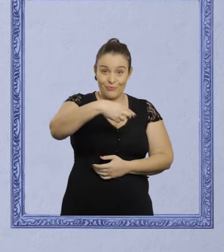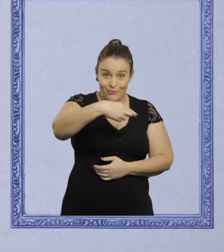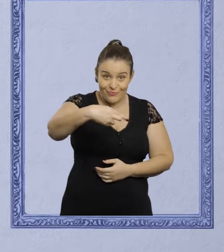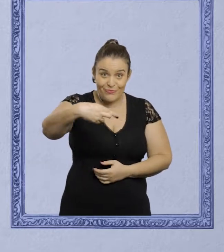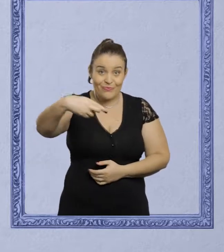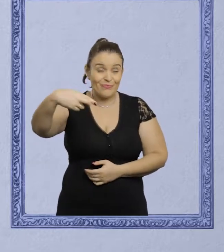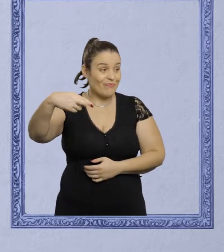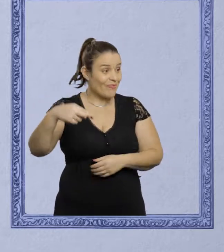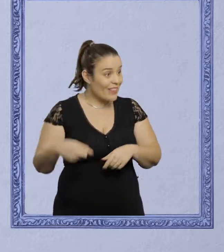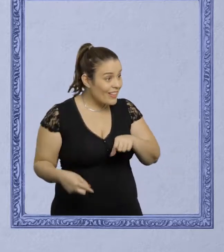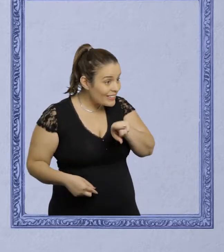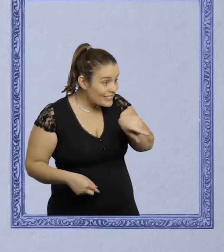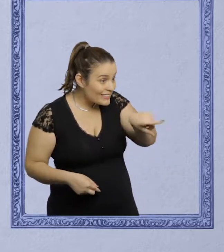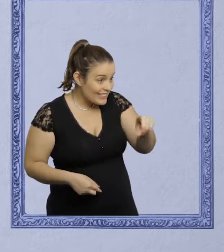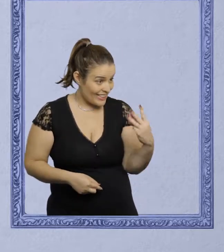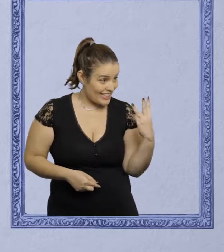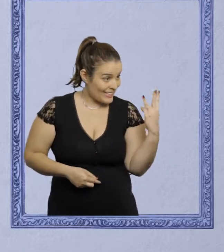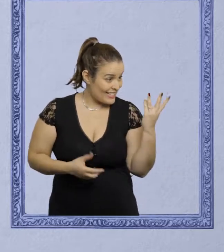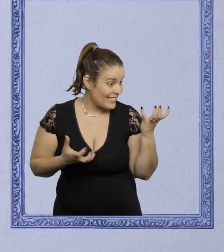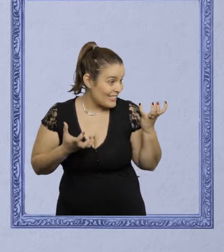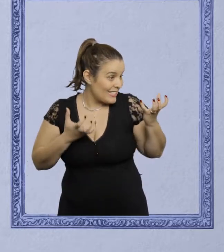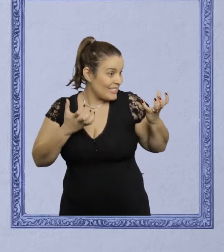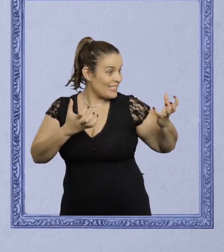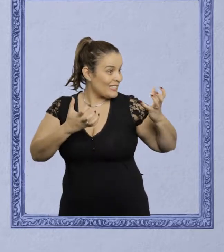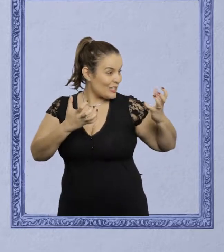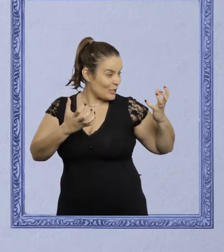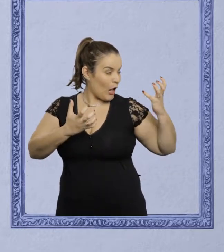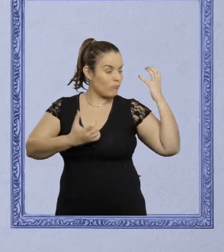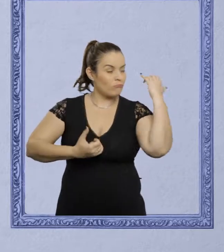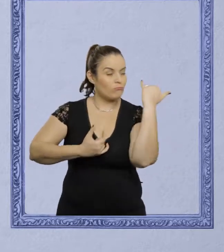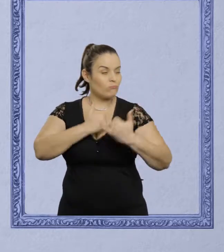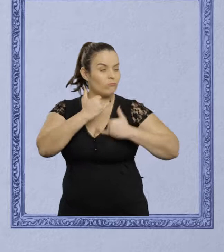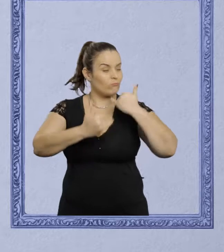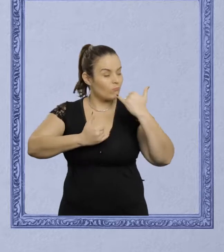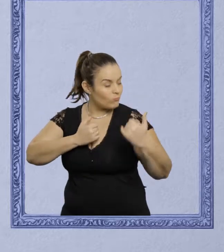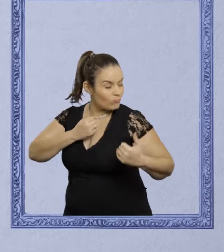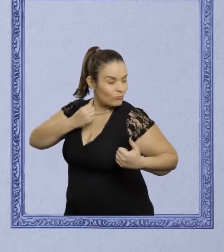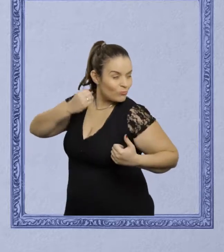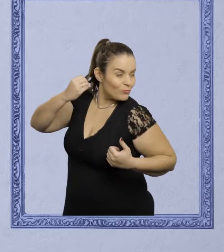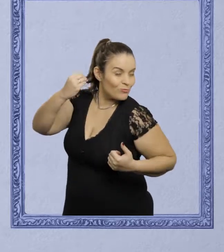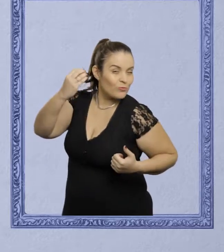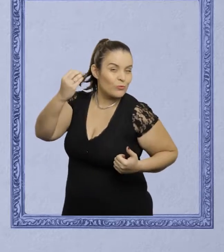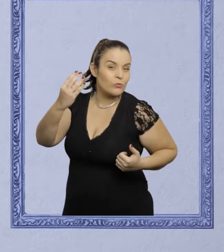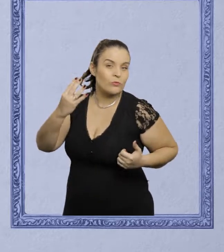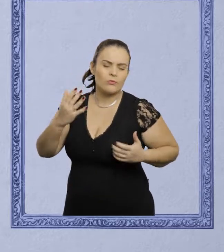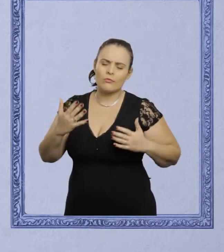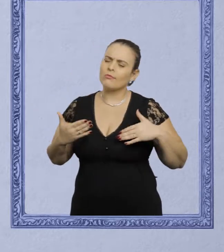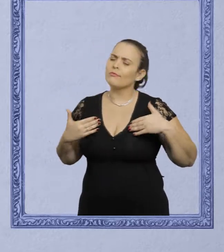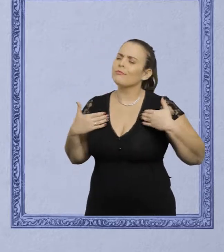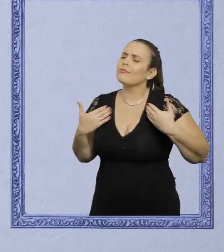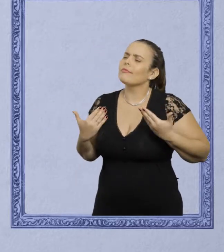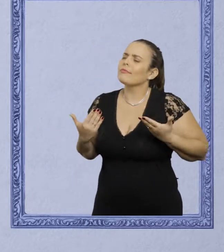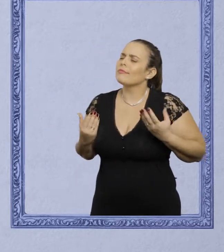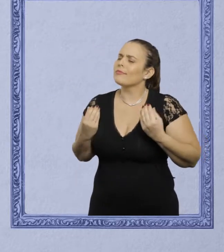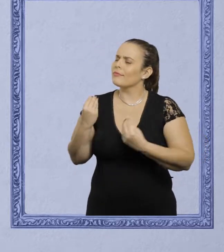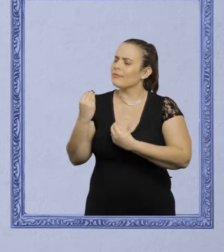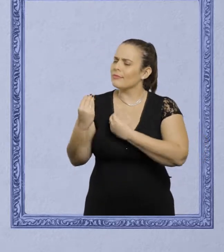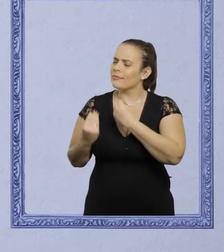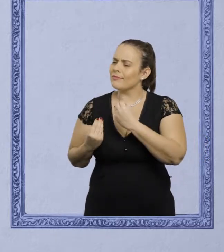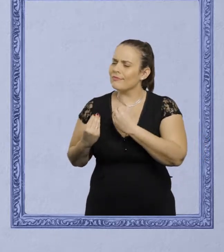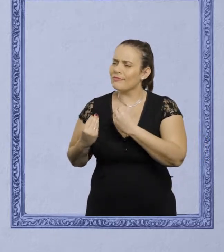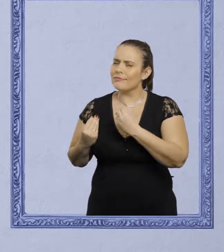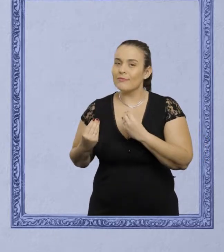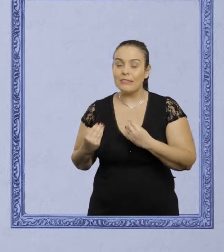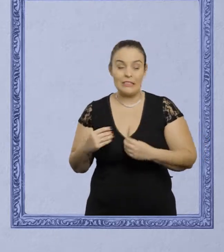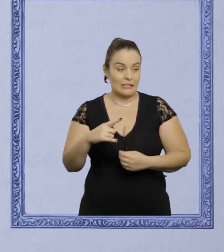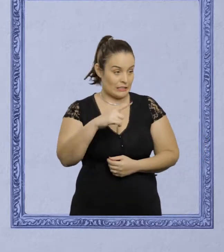as crianças se elas queriam mais uma aventura. Miguel perguntou que tipo de aventura seria. Peter